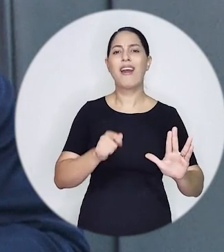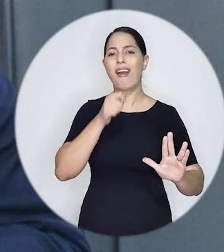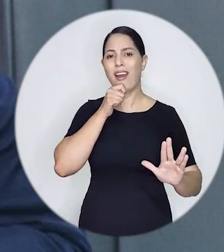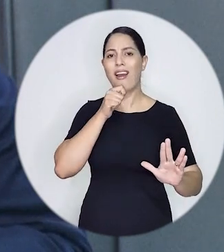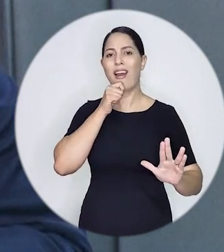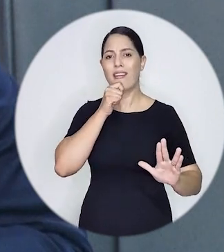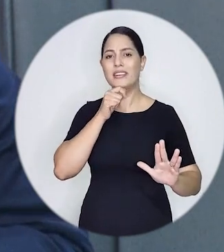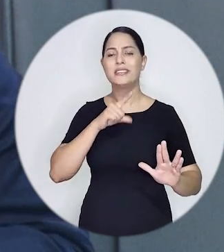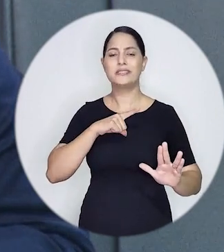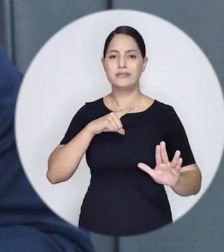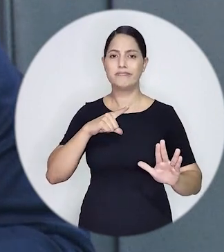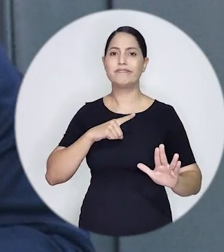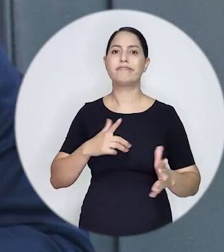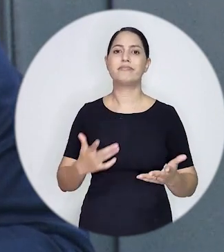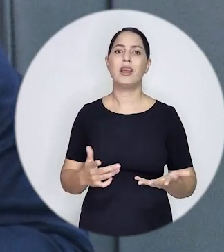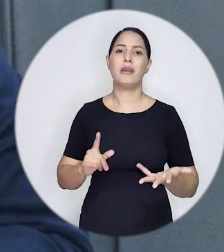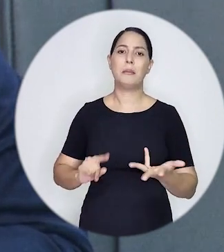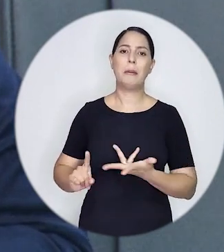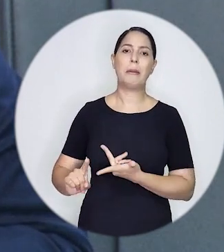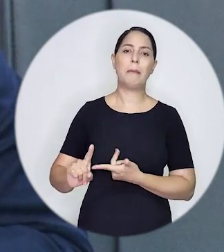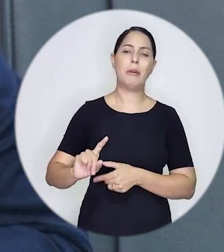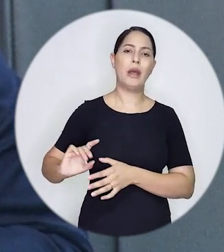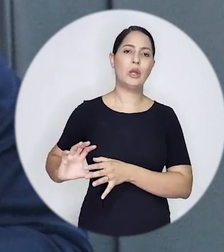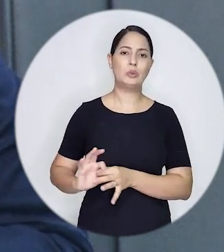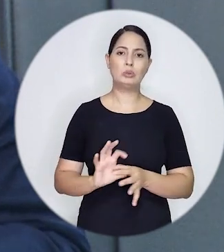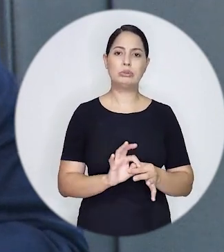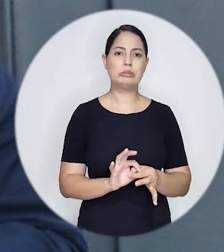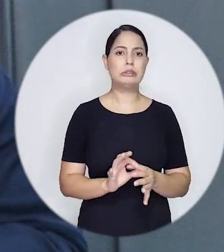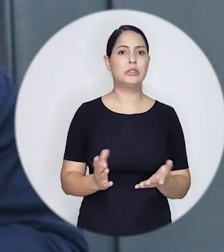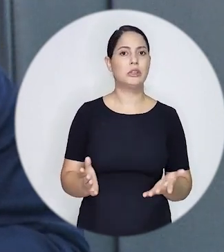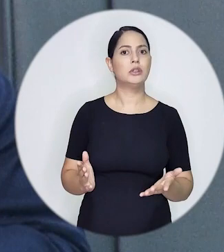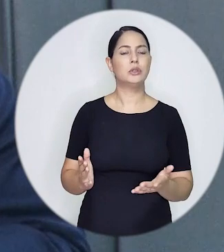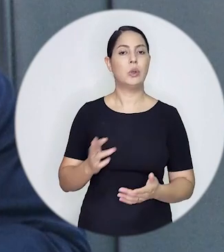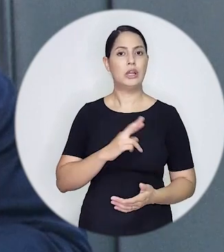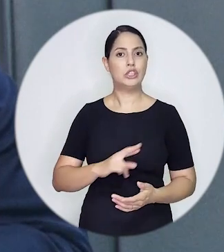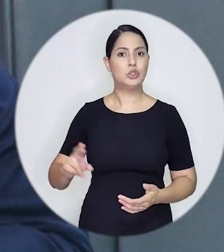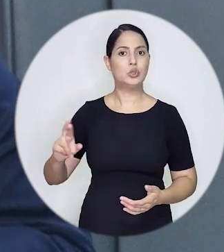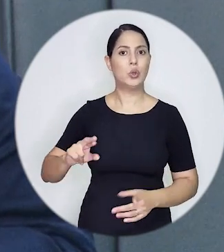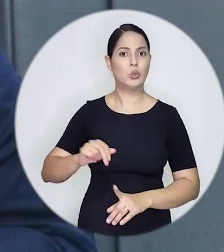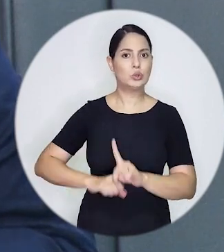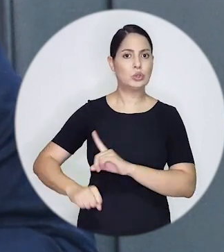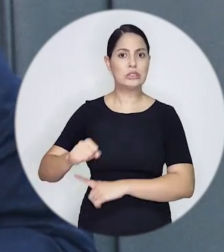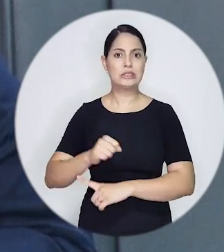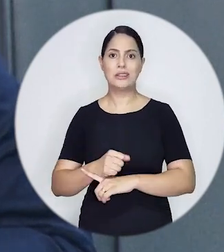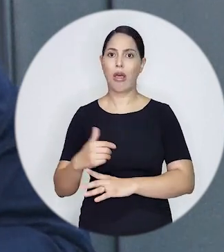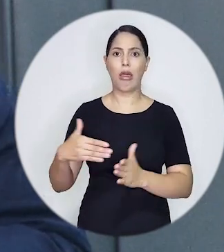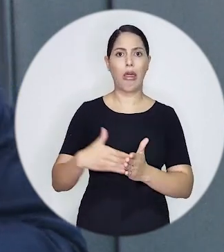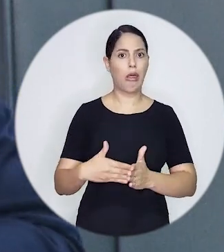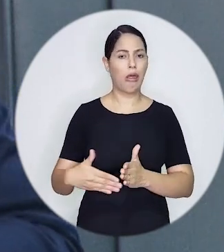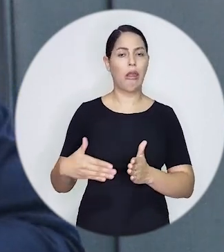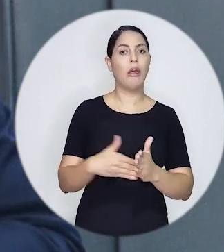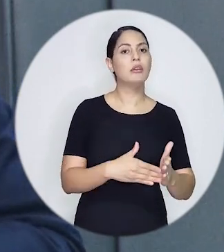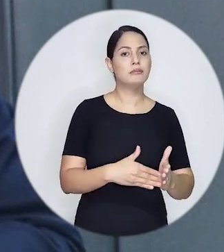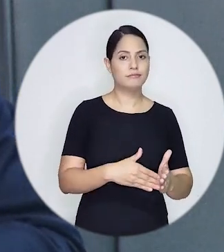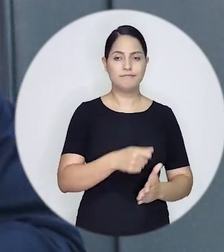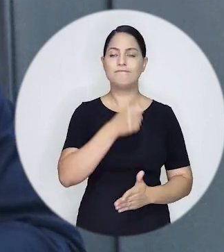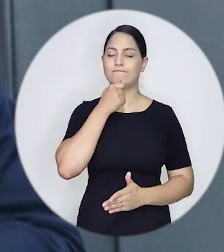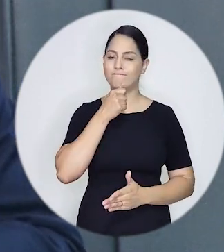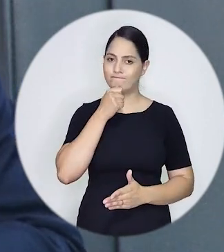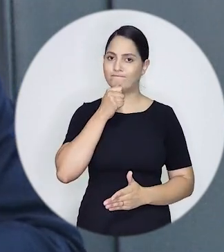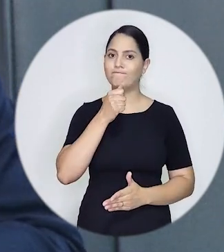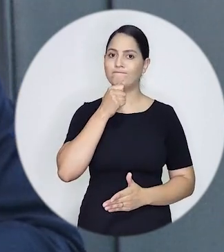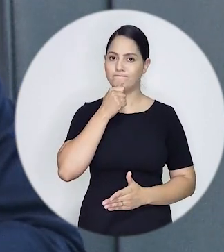sua representatividade, para que nós possamos avançar desde os estudos, do aprofundamento nos estudos, até a